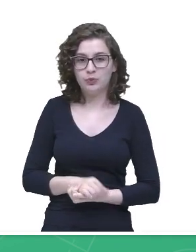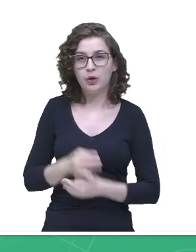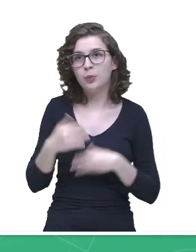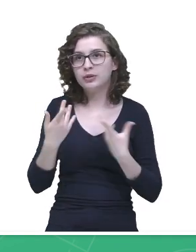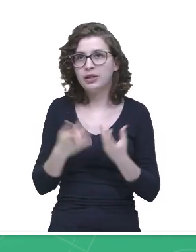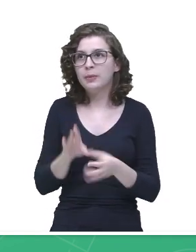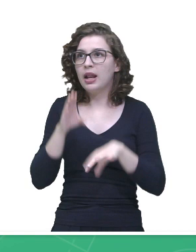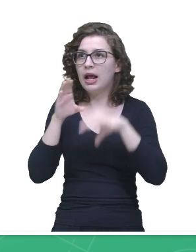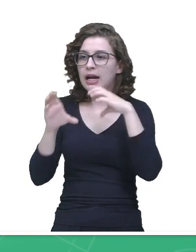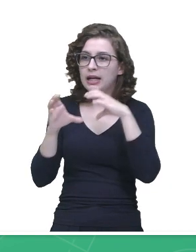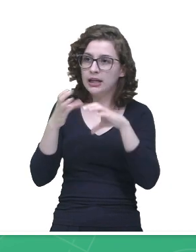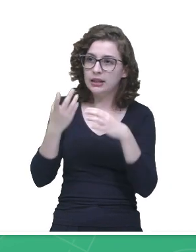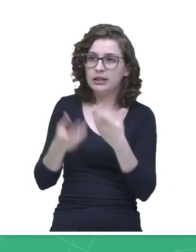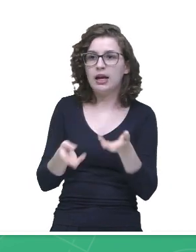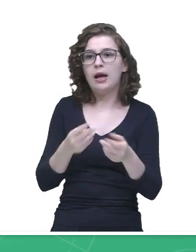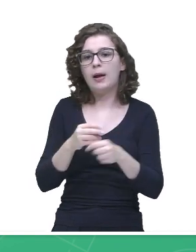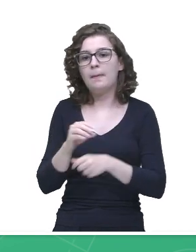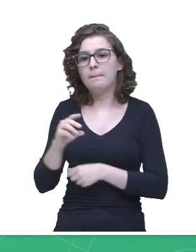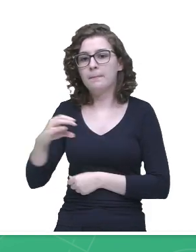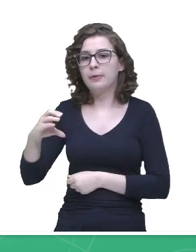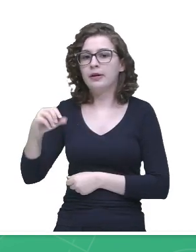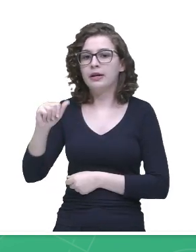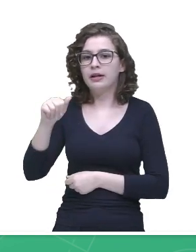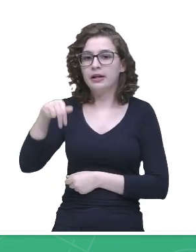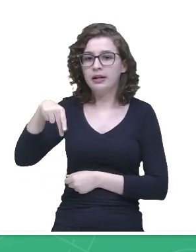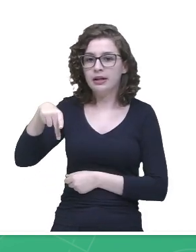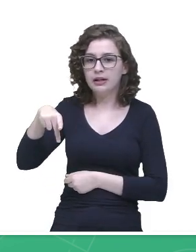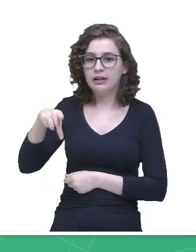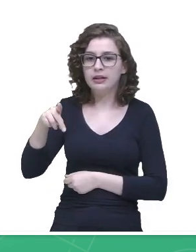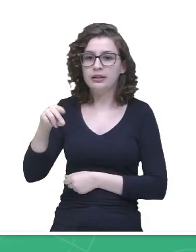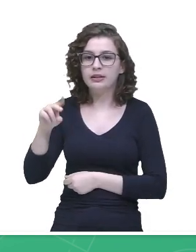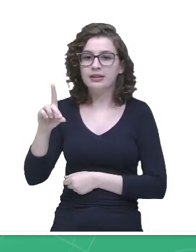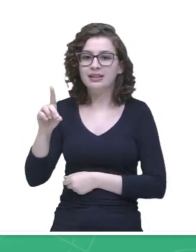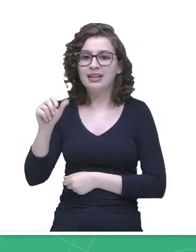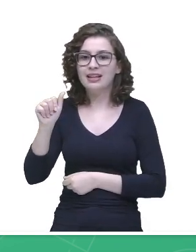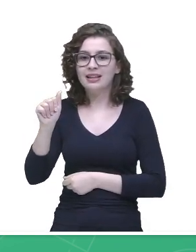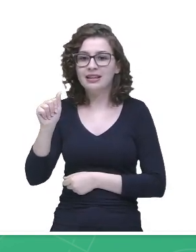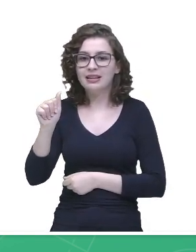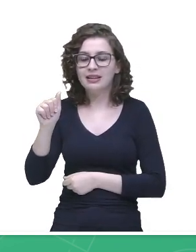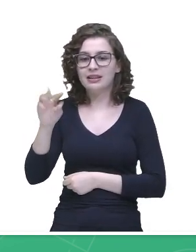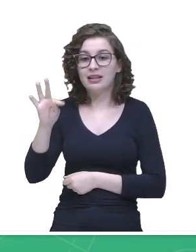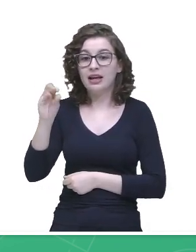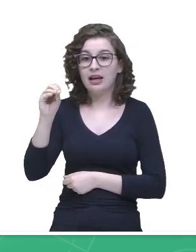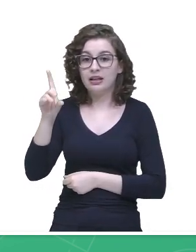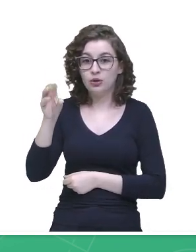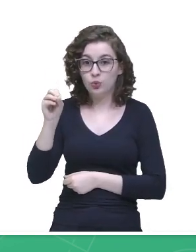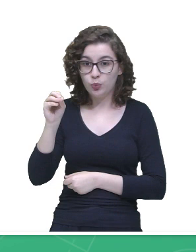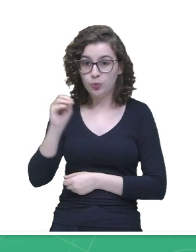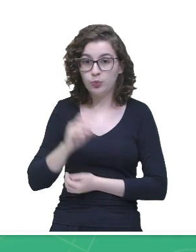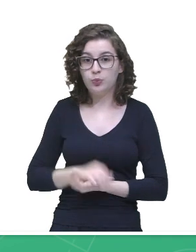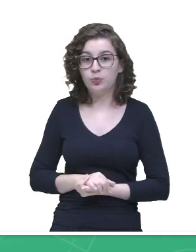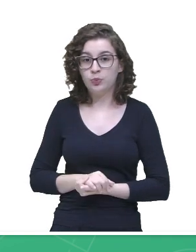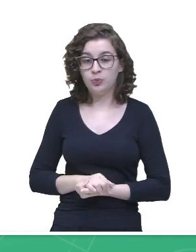vender, partir, vendido, partido. Esse é o particípio. No espanhol, hablar,